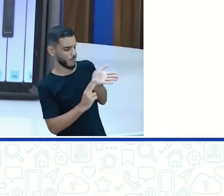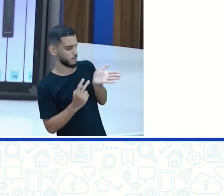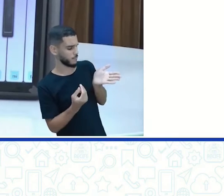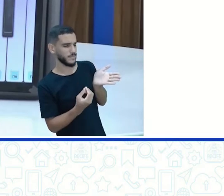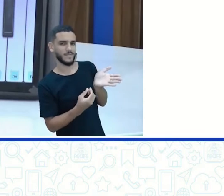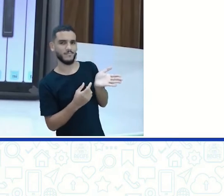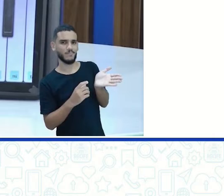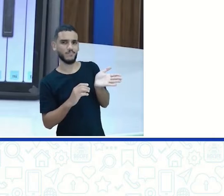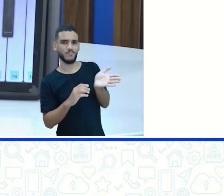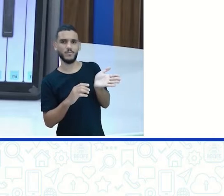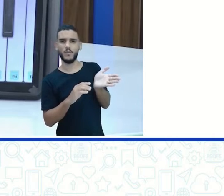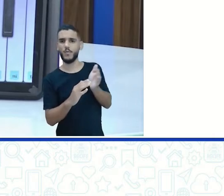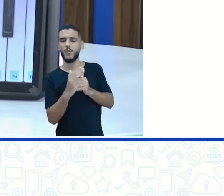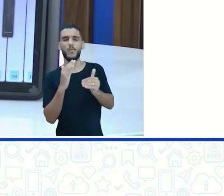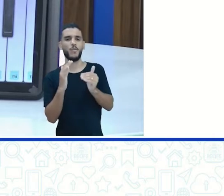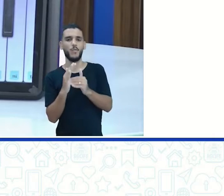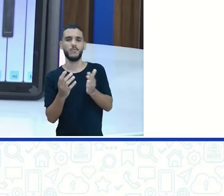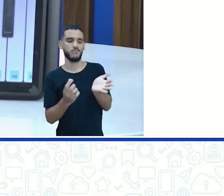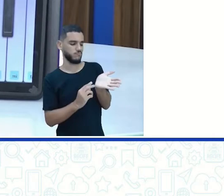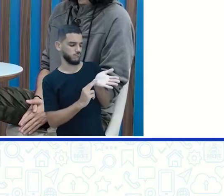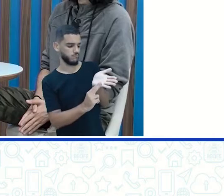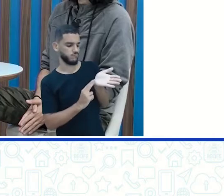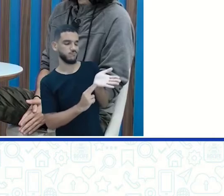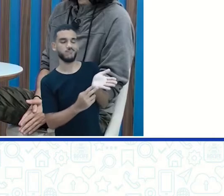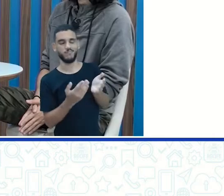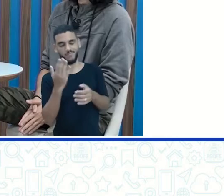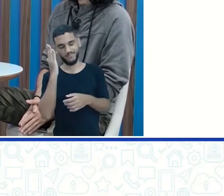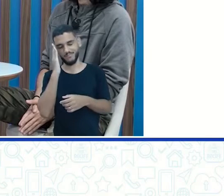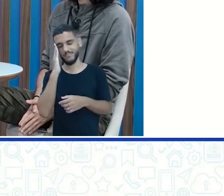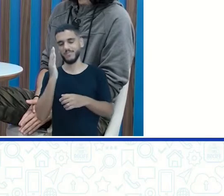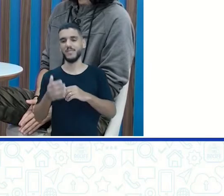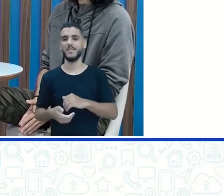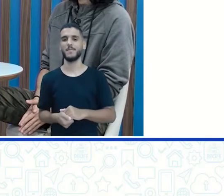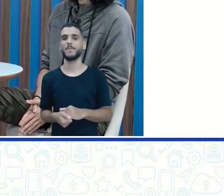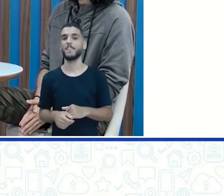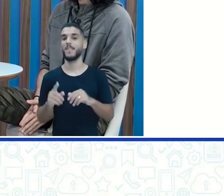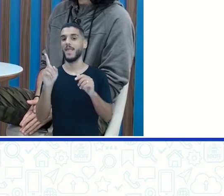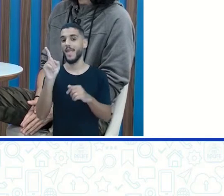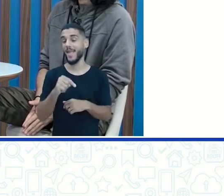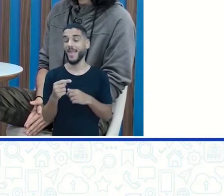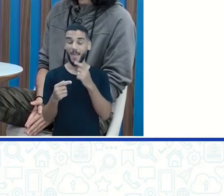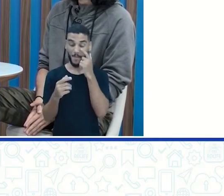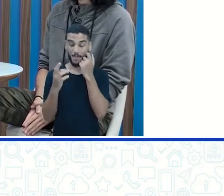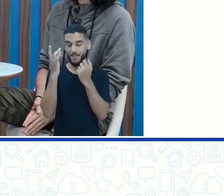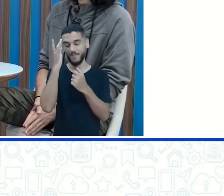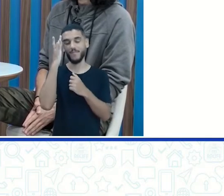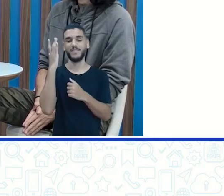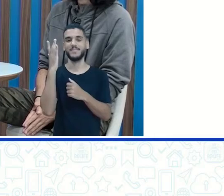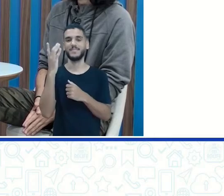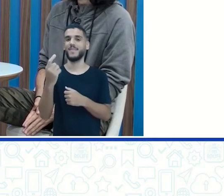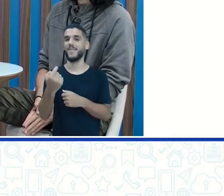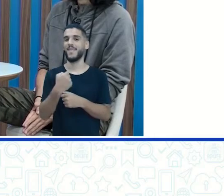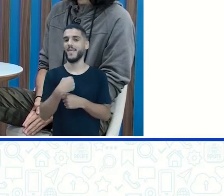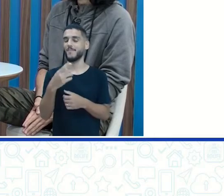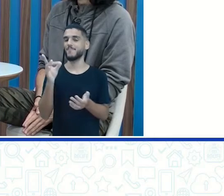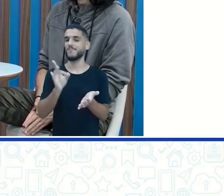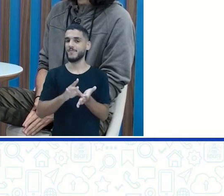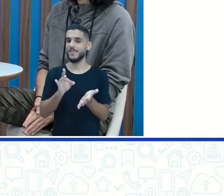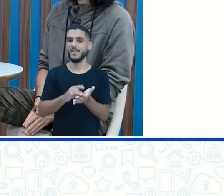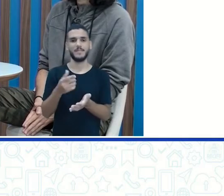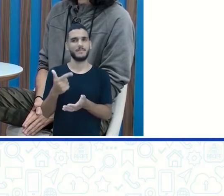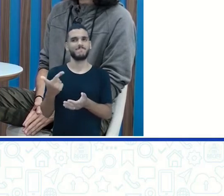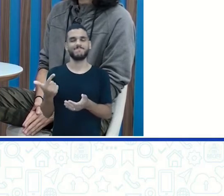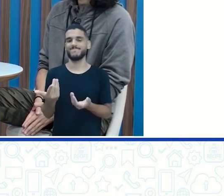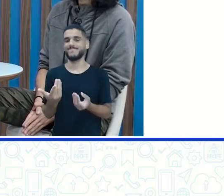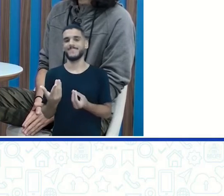todas as notas, Sim. é mais fácil de você tocar. Com certeza. Não, eu que realmente não tive essa